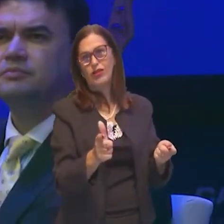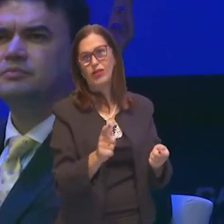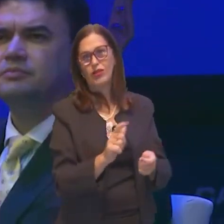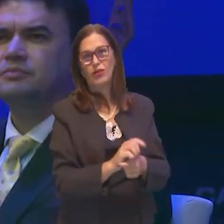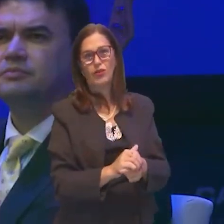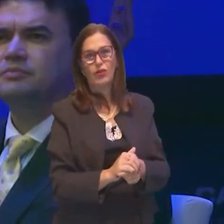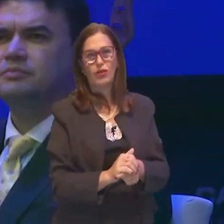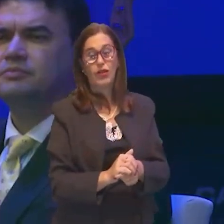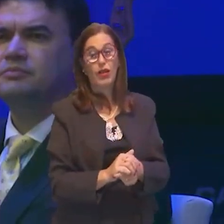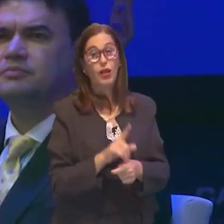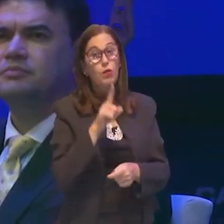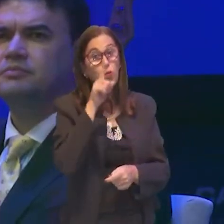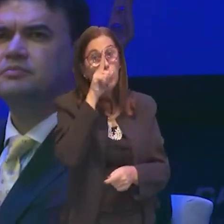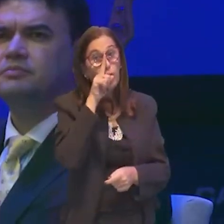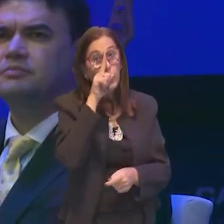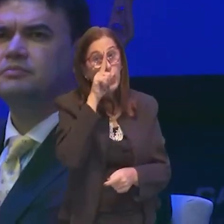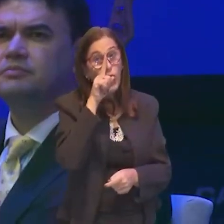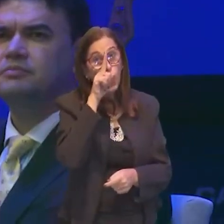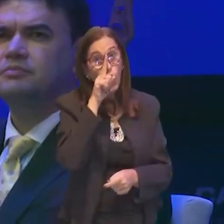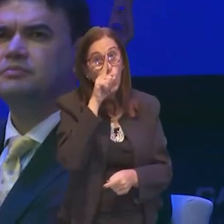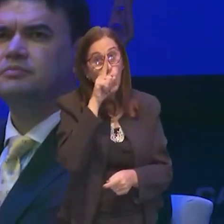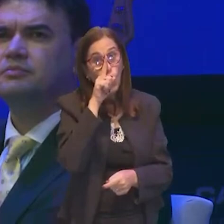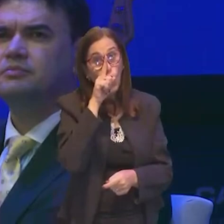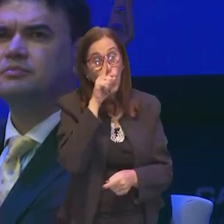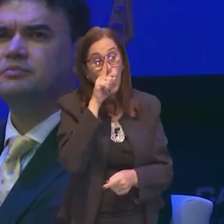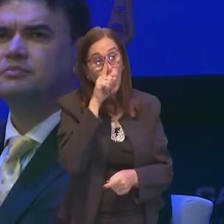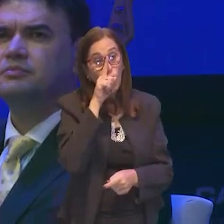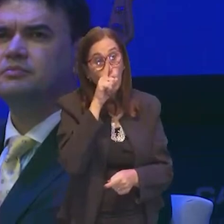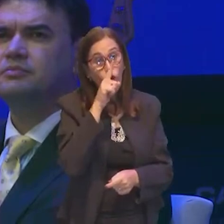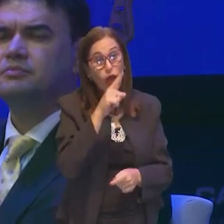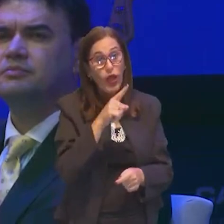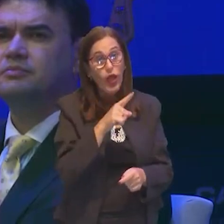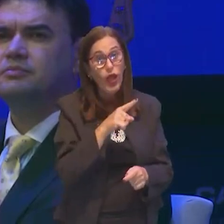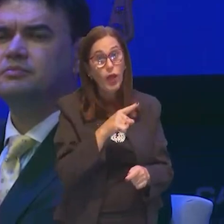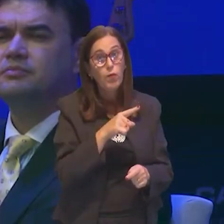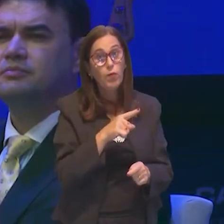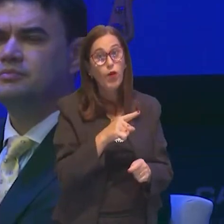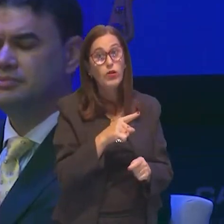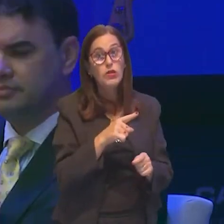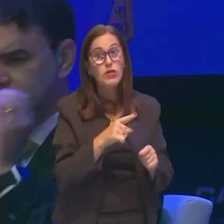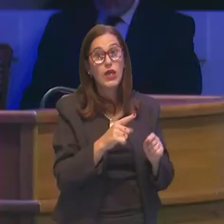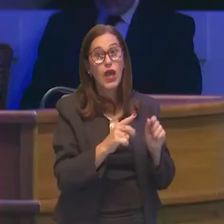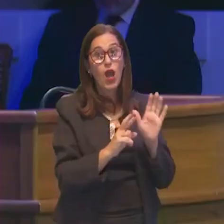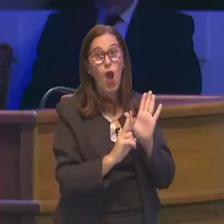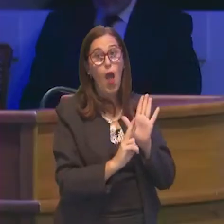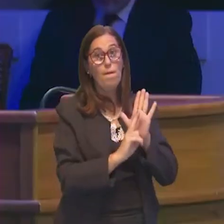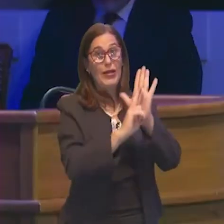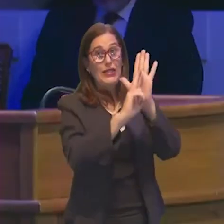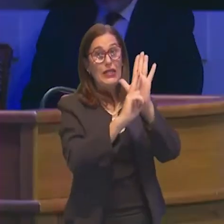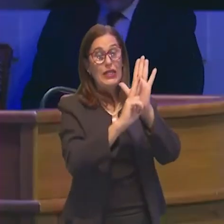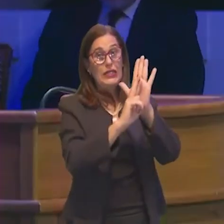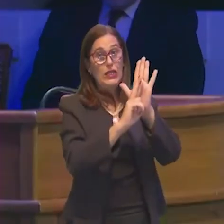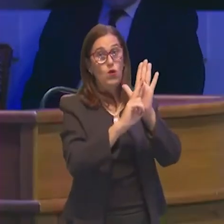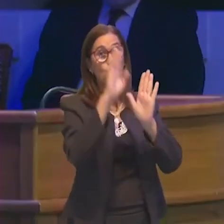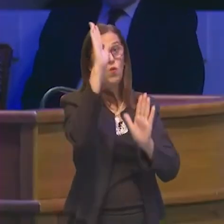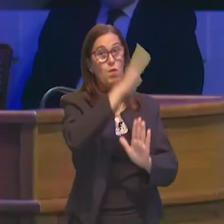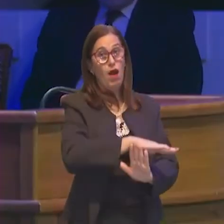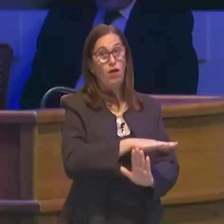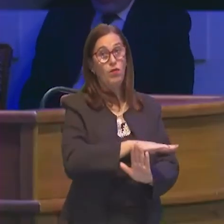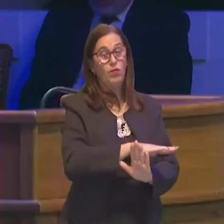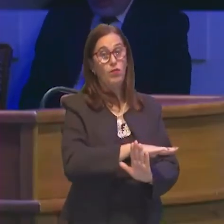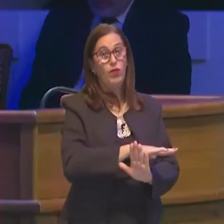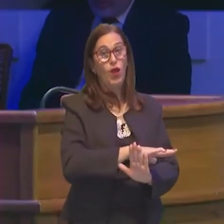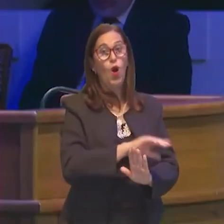E muito perigoso, porque pode ser a personificação do mal. Aquilo que é uma bênção pode se tornar uma